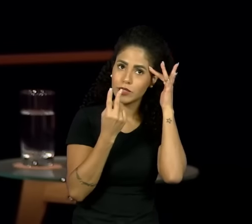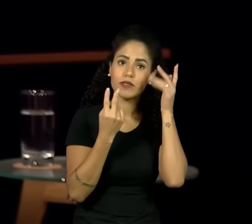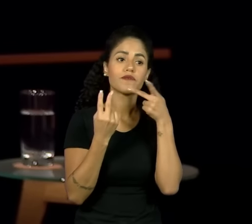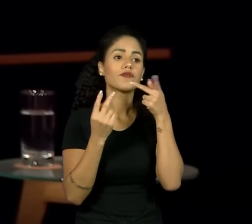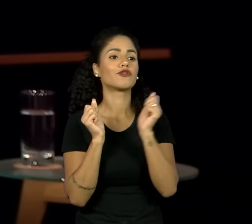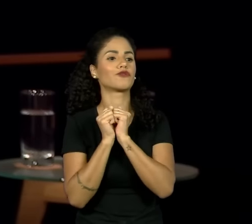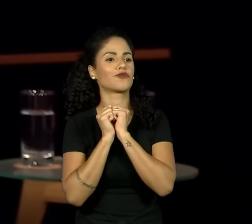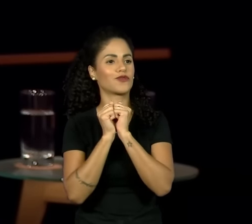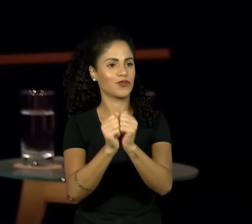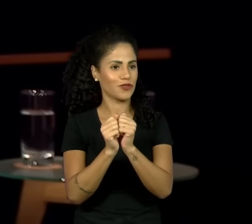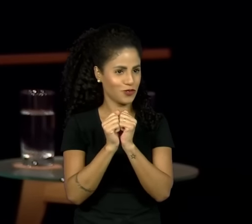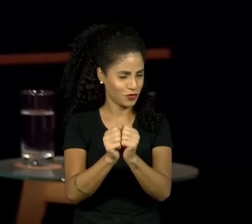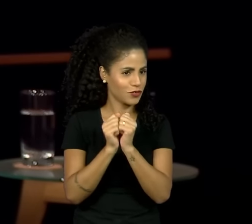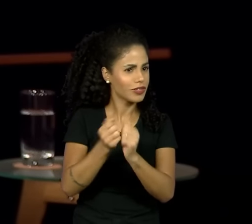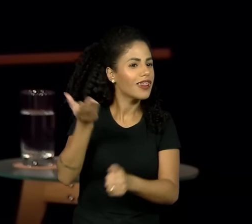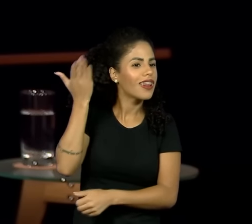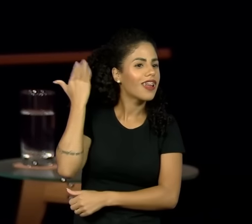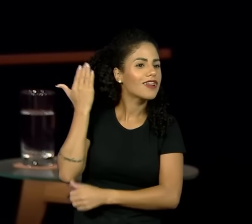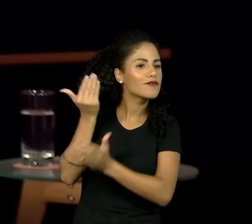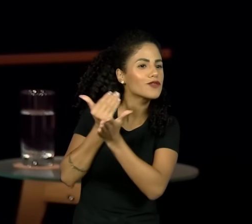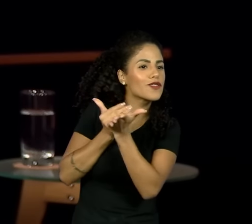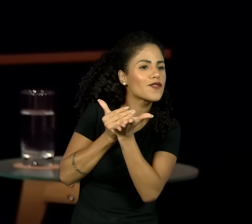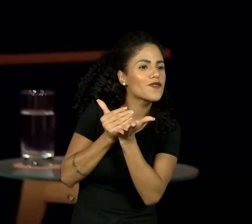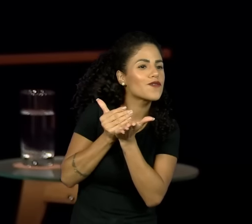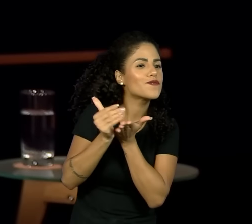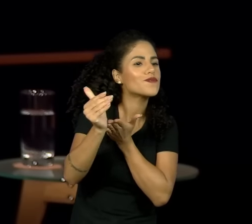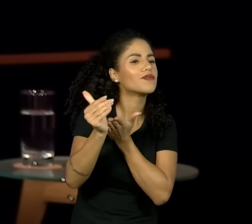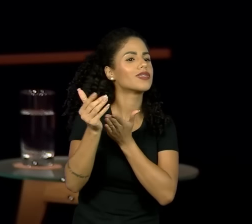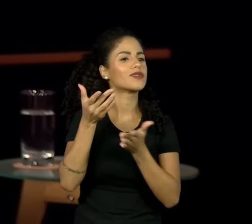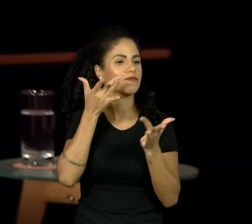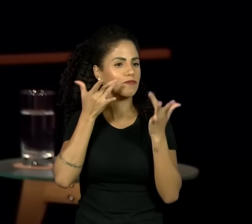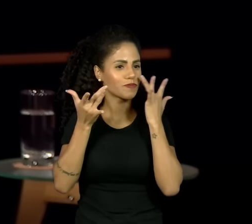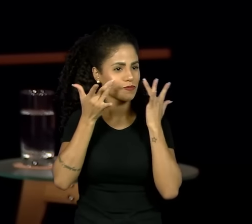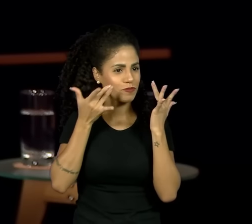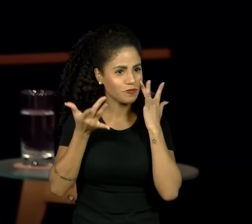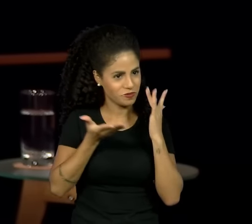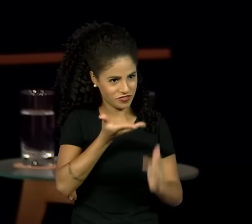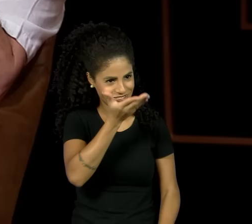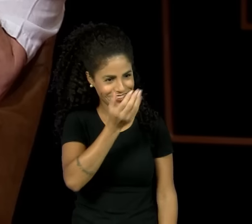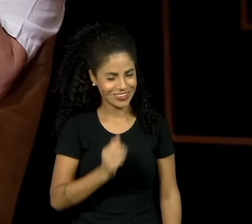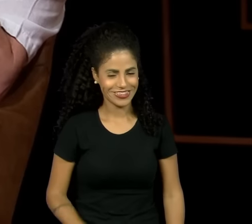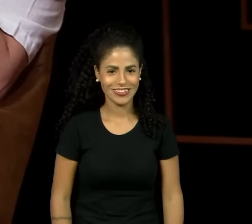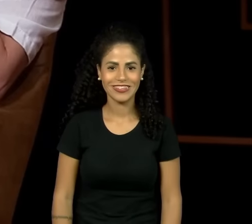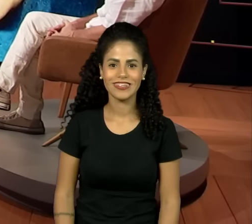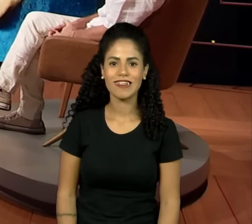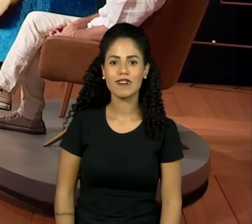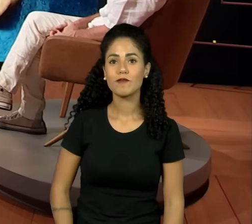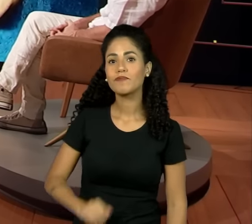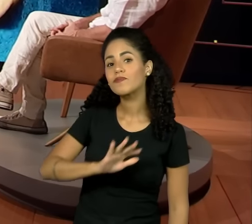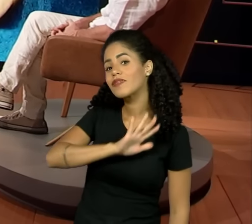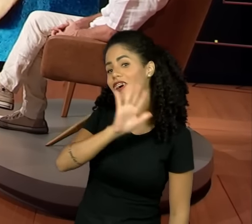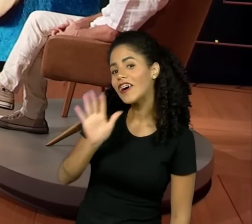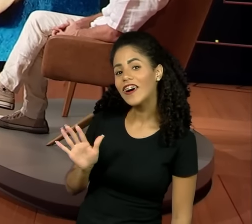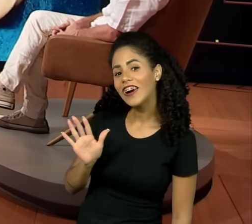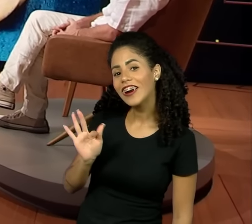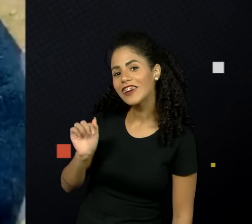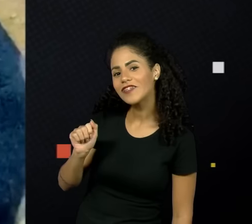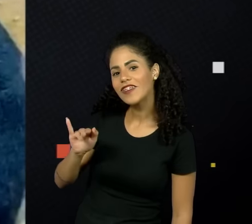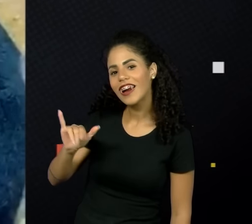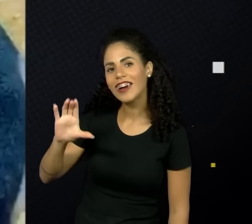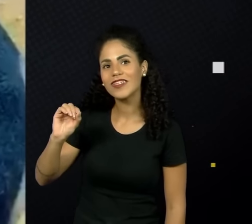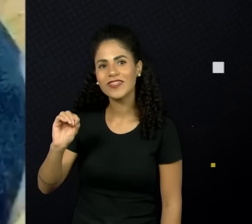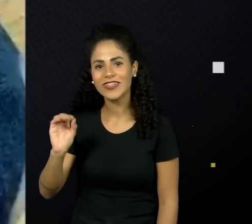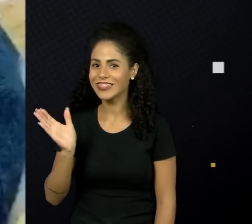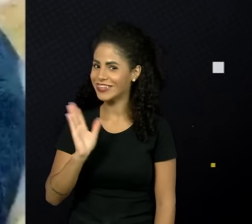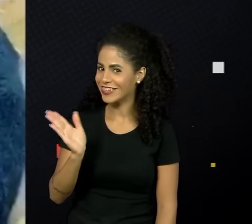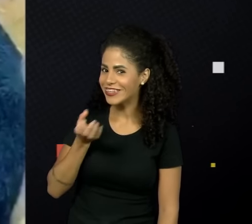acompanharam nesse comecinho de carreira no teatro vamos dizer assim oi Fábio Zezé